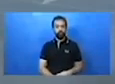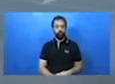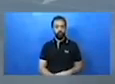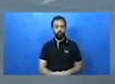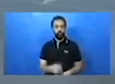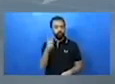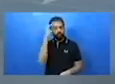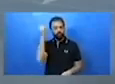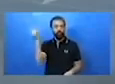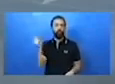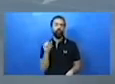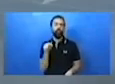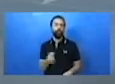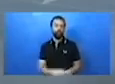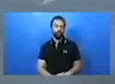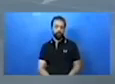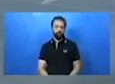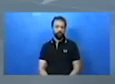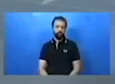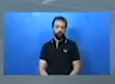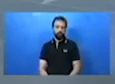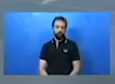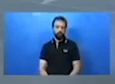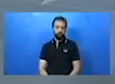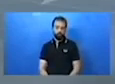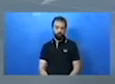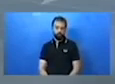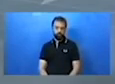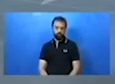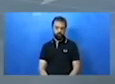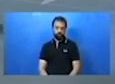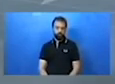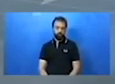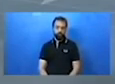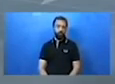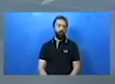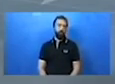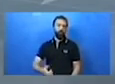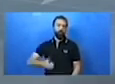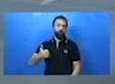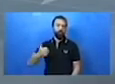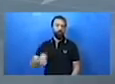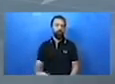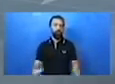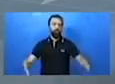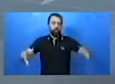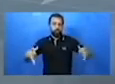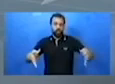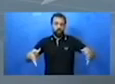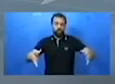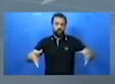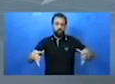simples, pessoal, quando eu quero achar a fração de um todo? A gente vai pegar o todo, que são